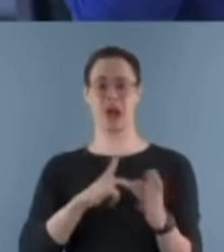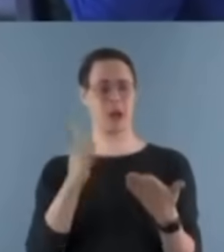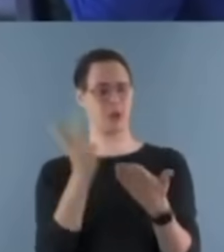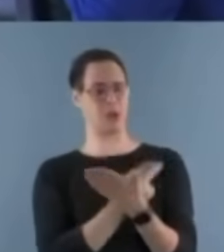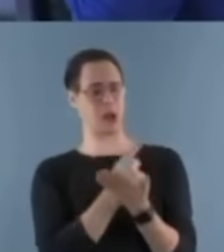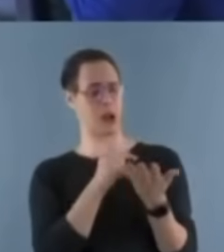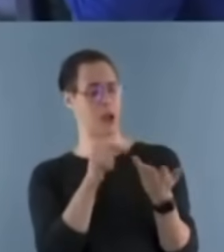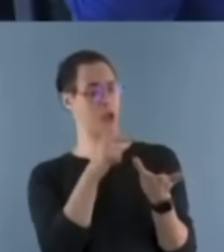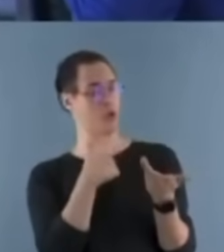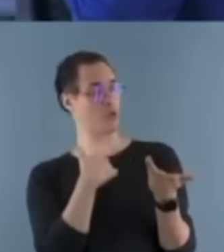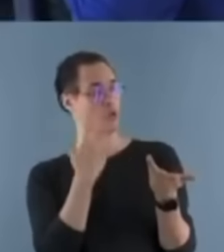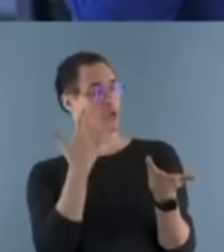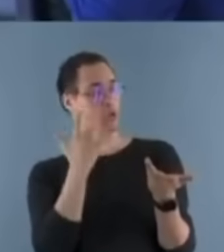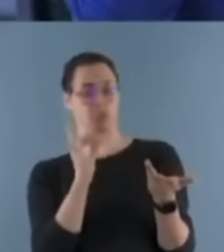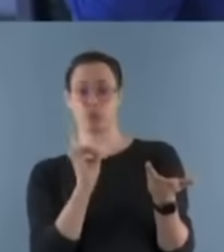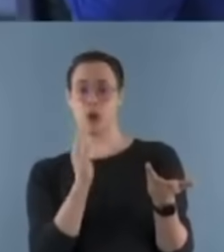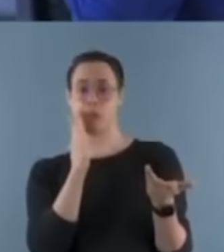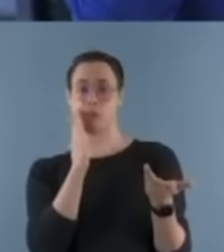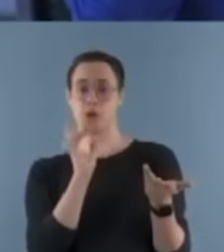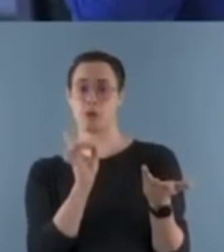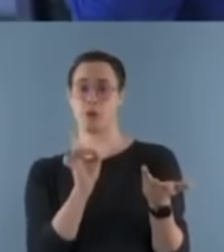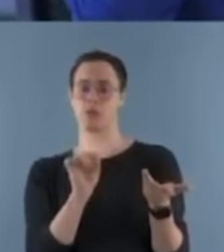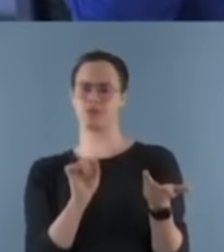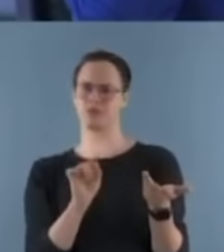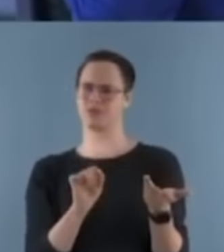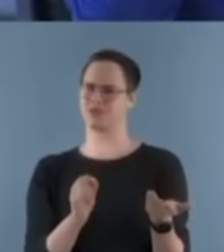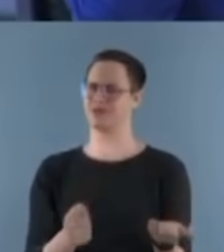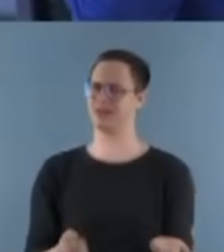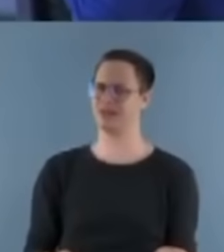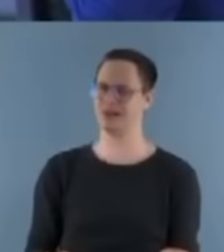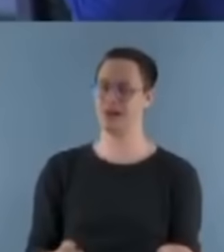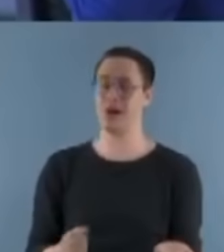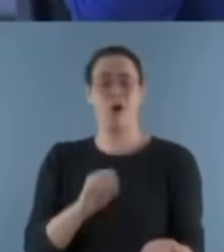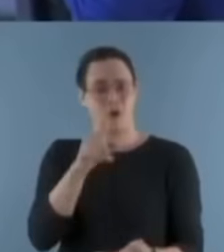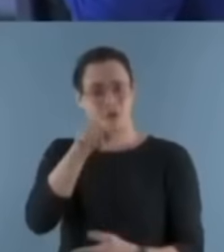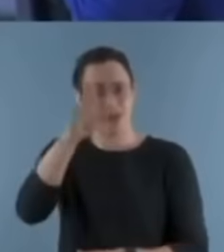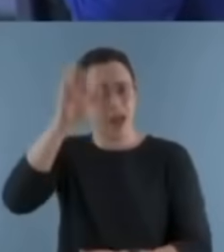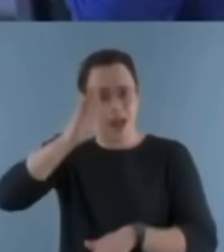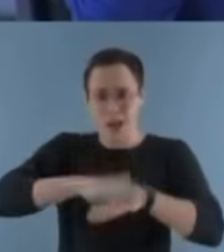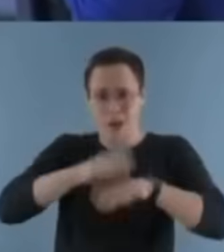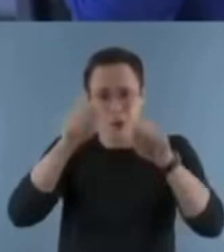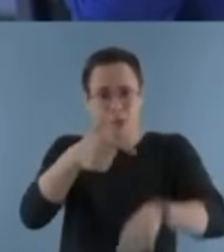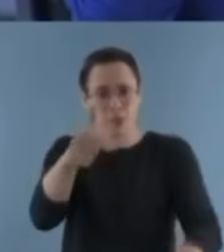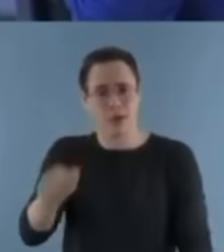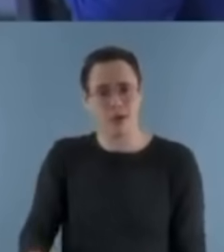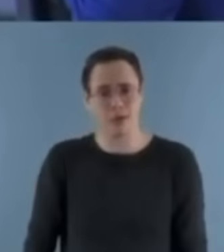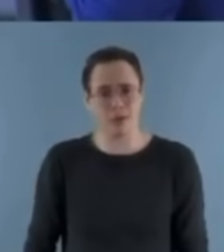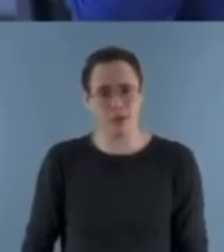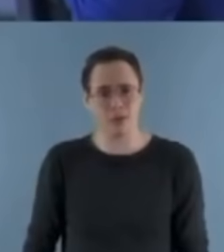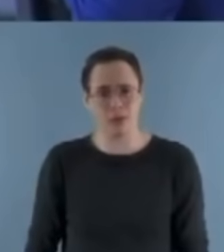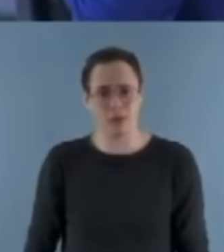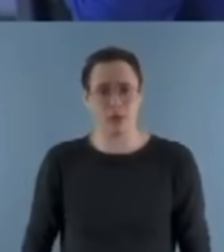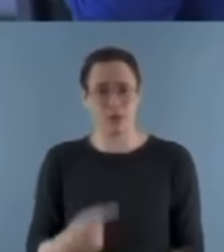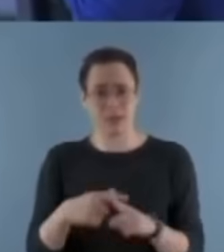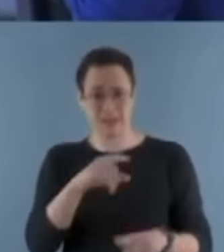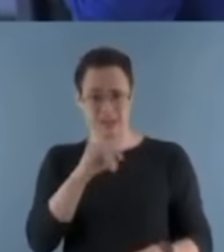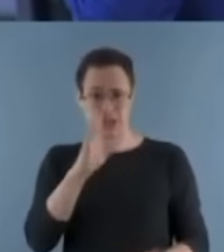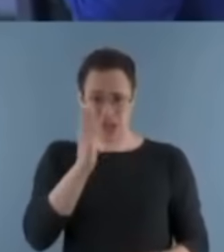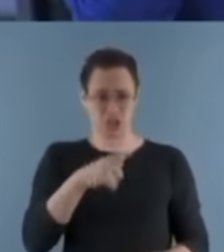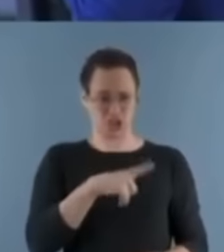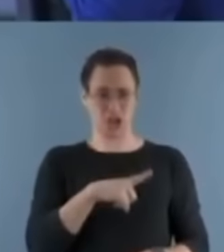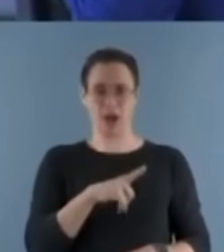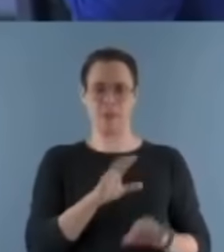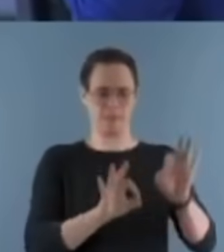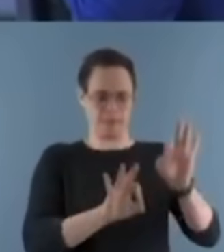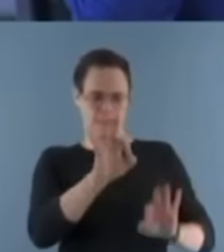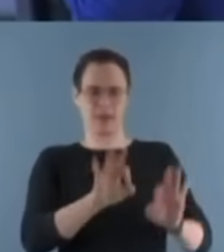eu não sabia. Ou se não, o senhor foi incompetente. Porque se o plano escudo já estava ativo,